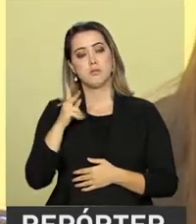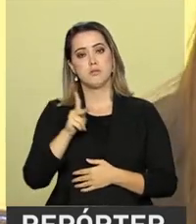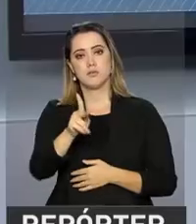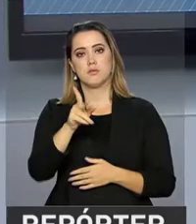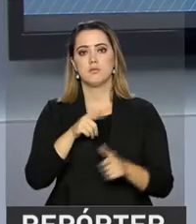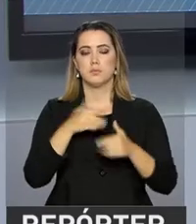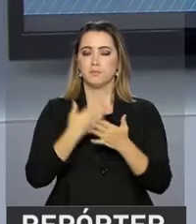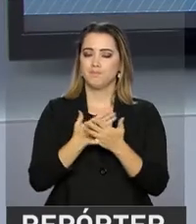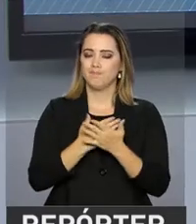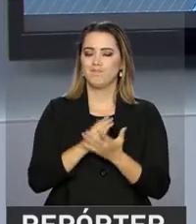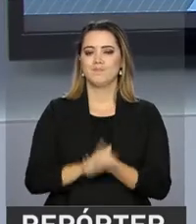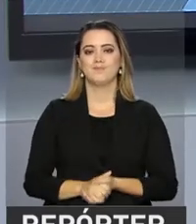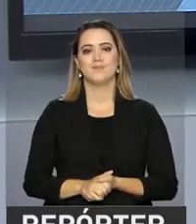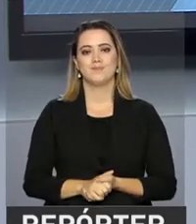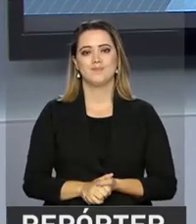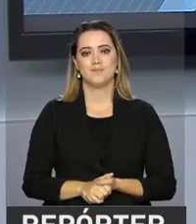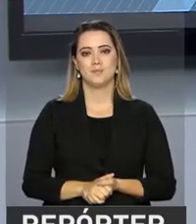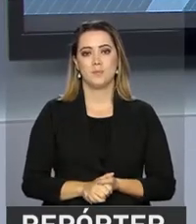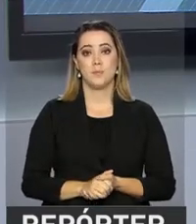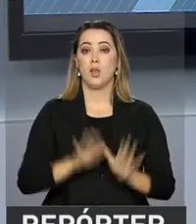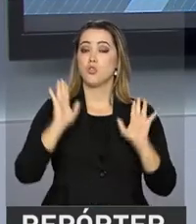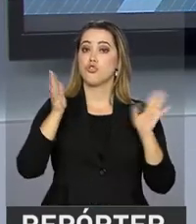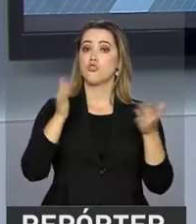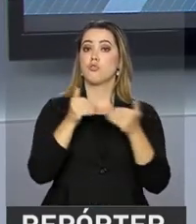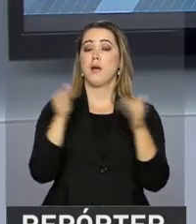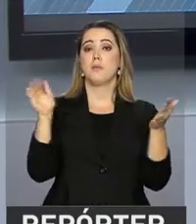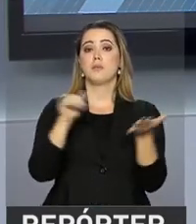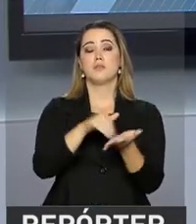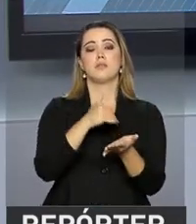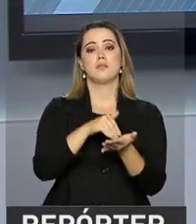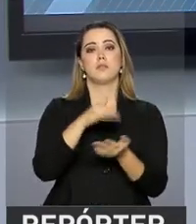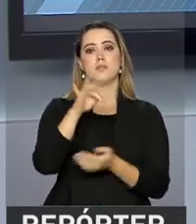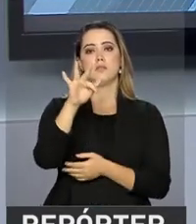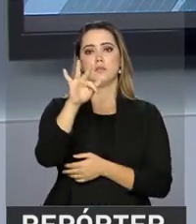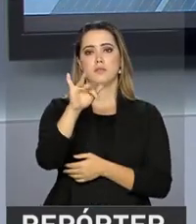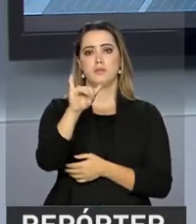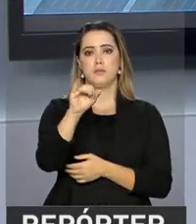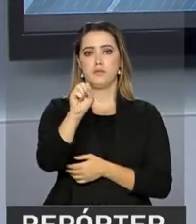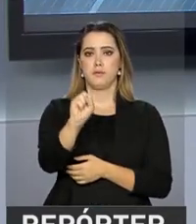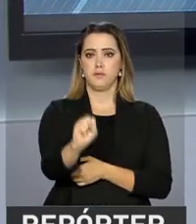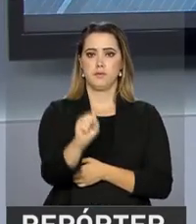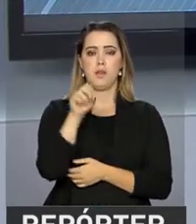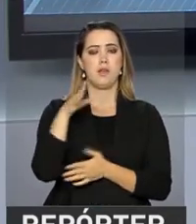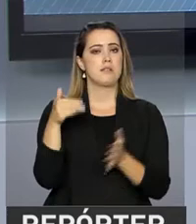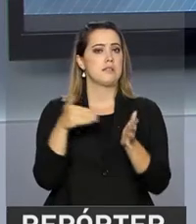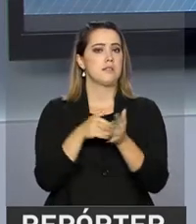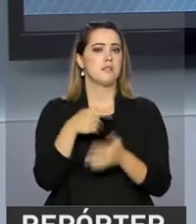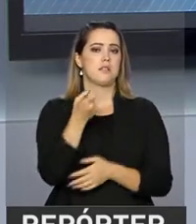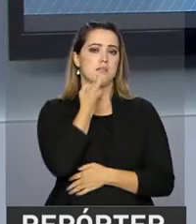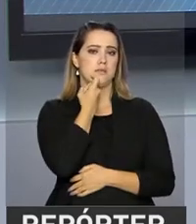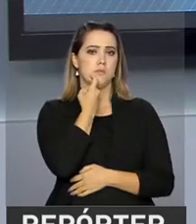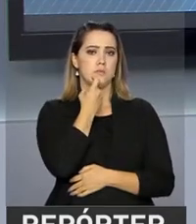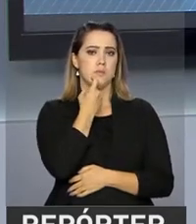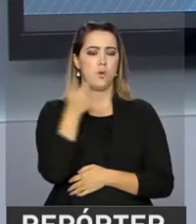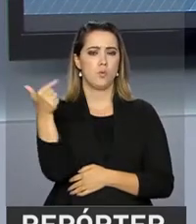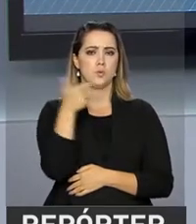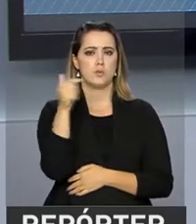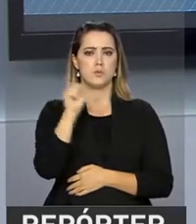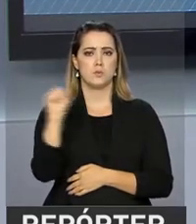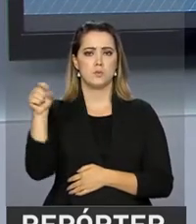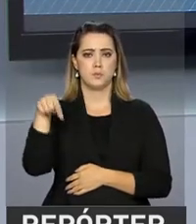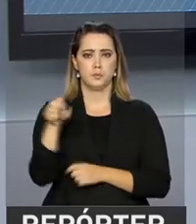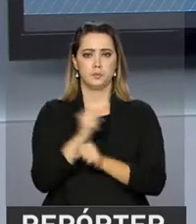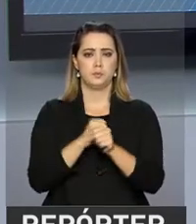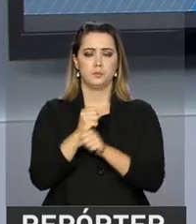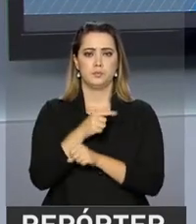também estão abertas as inscrições para o fies o prazo vai até sexta-feira para o segundo semestre deste